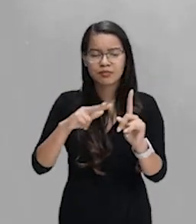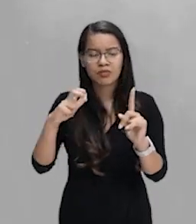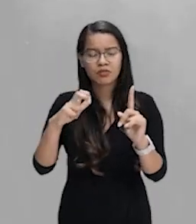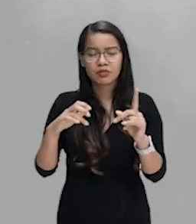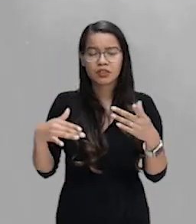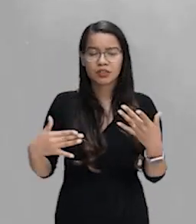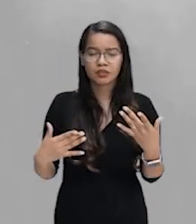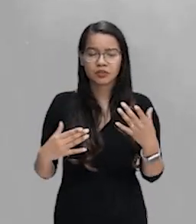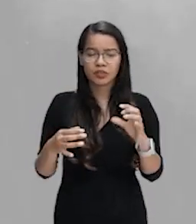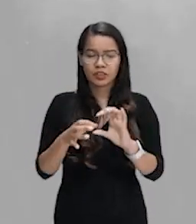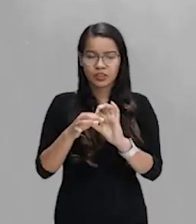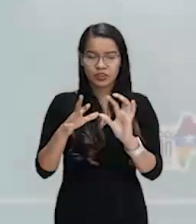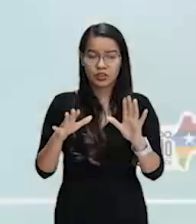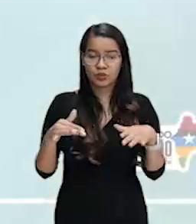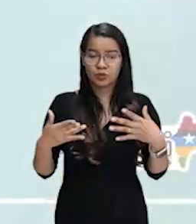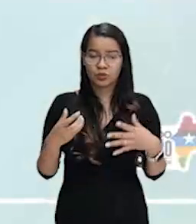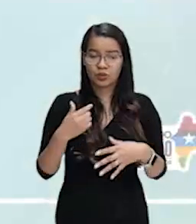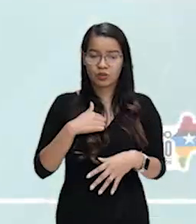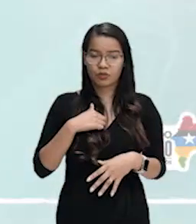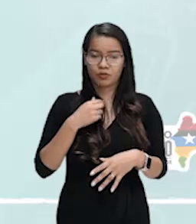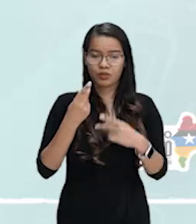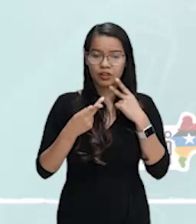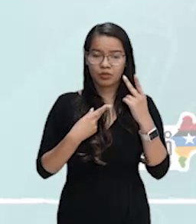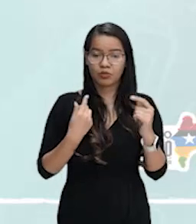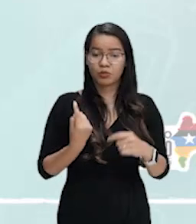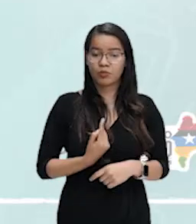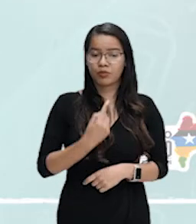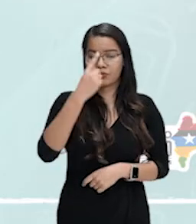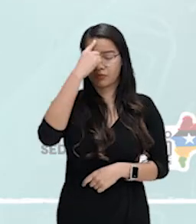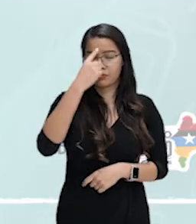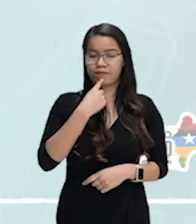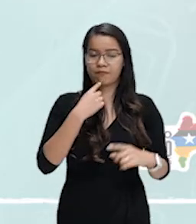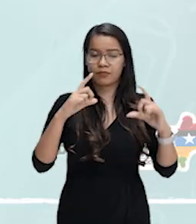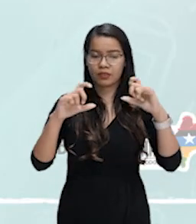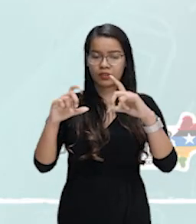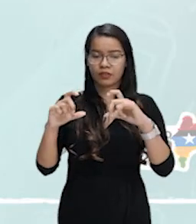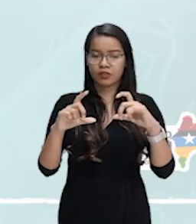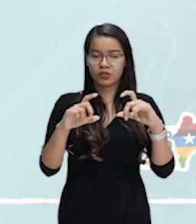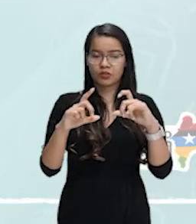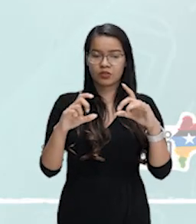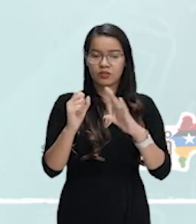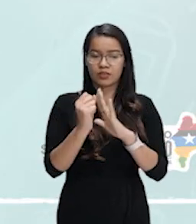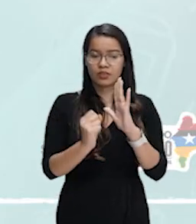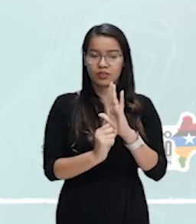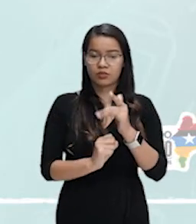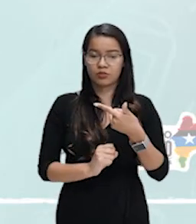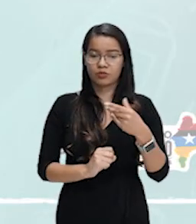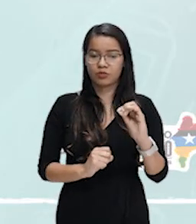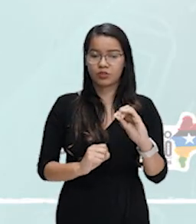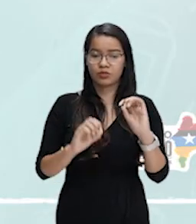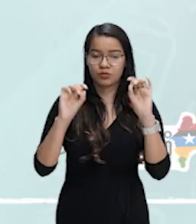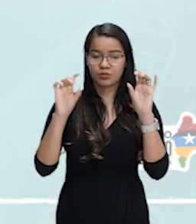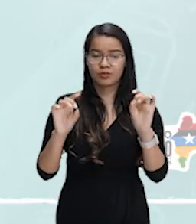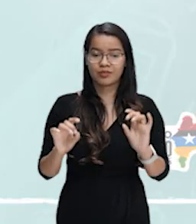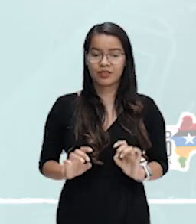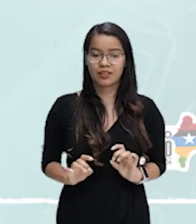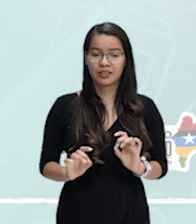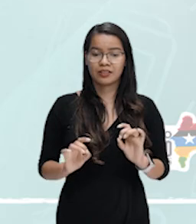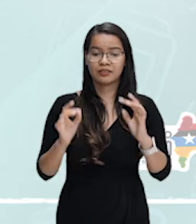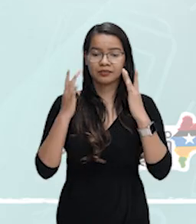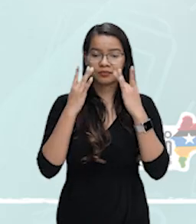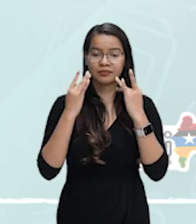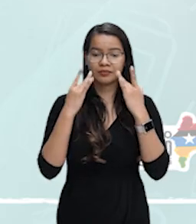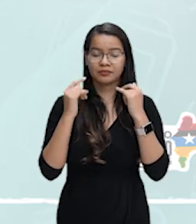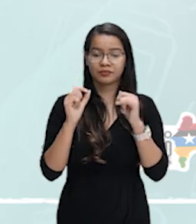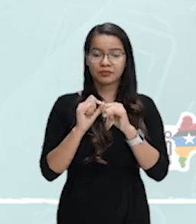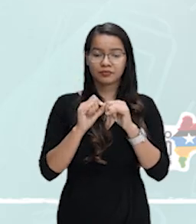Então, aqui eu vou deixar, enquanto eu vou falando, uma fotografia, porque a foto já no século XX já era presente, dos principais artistas que